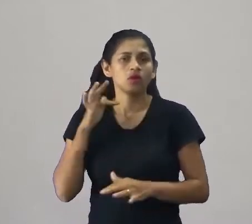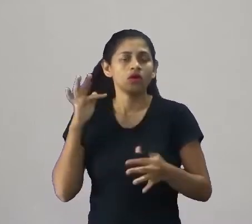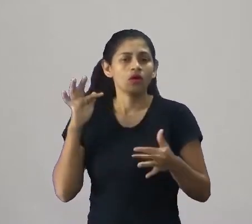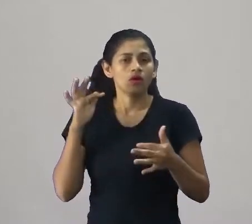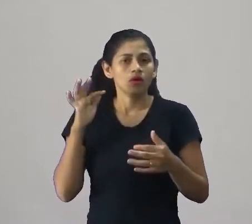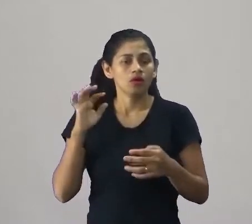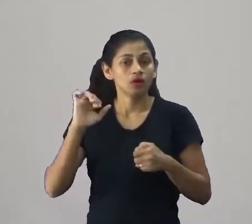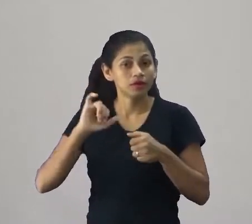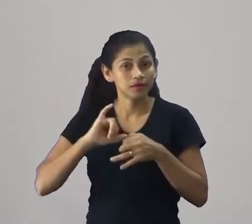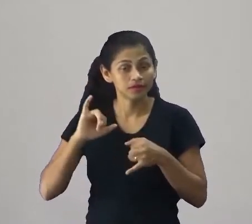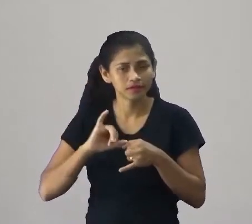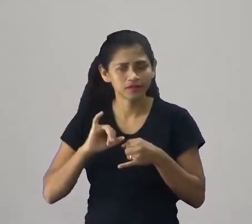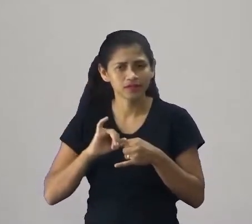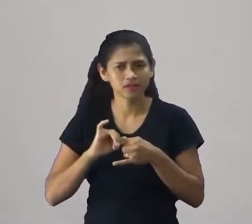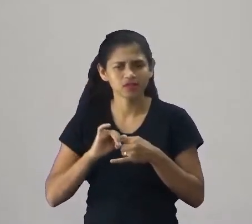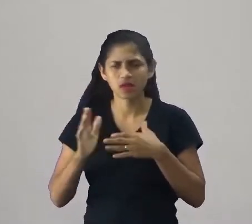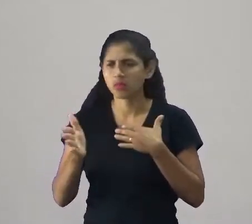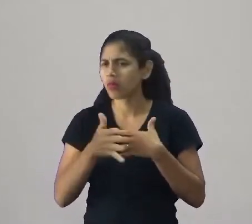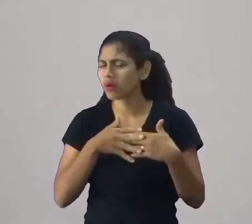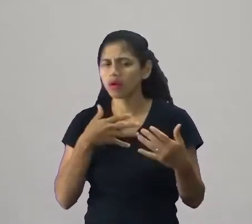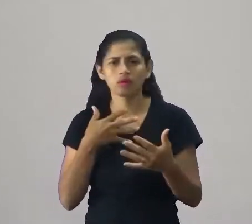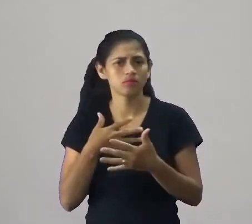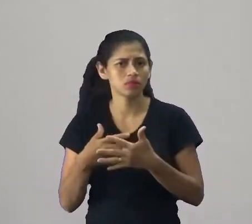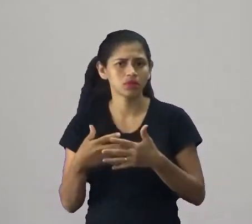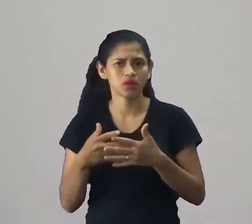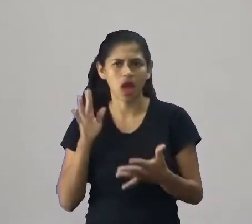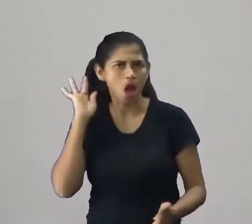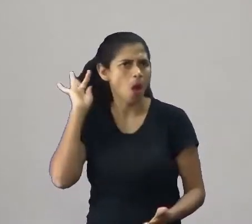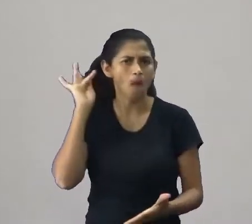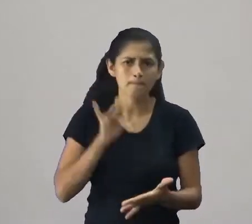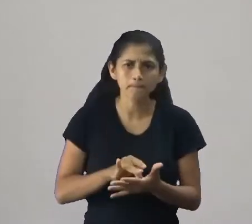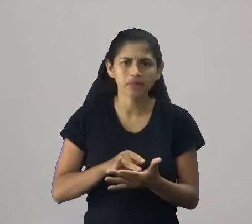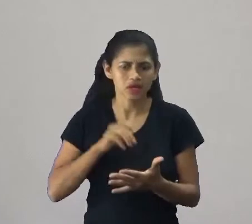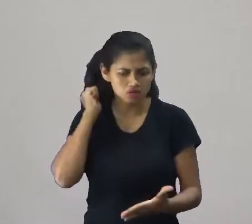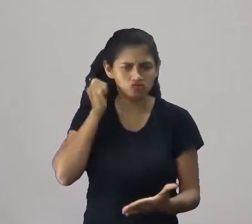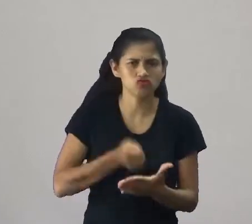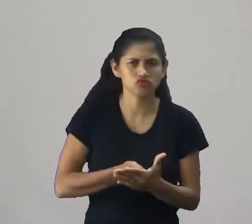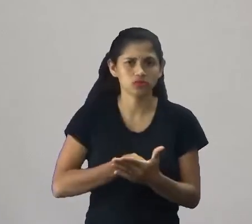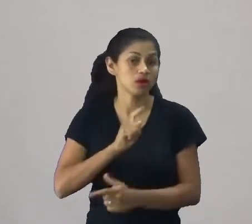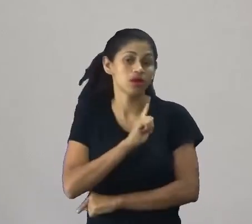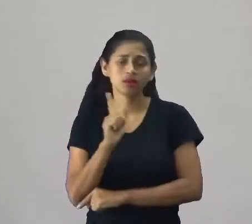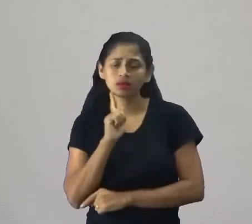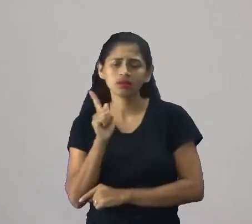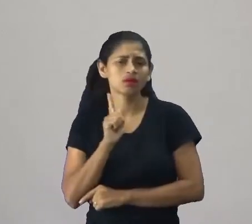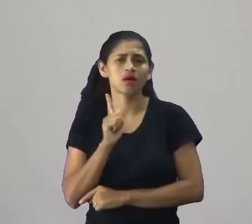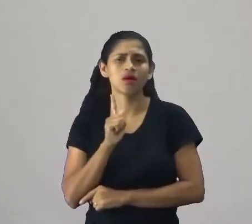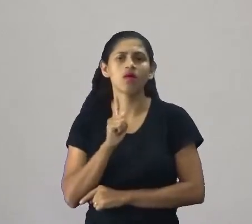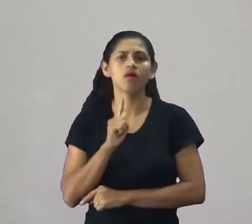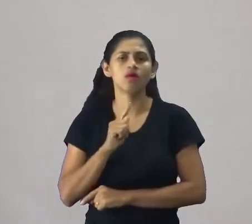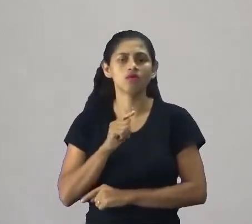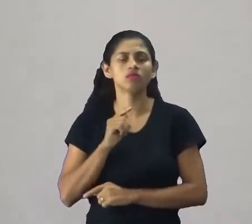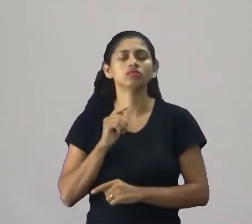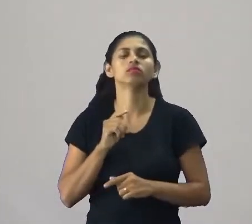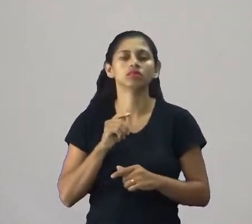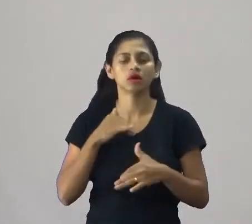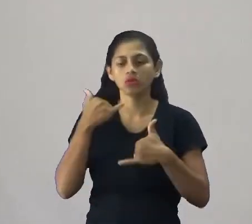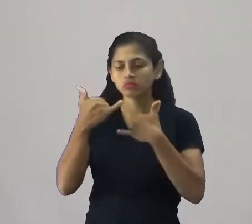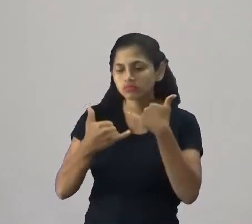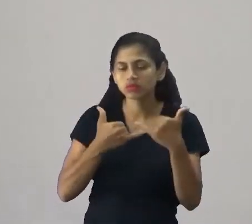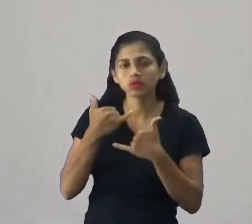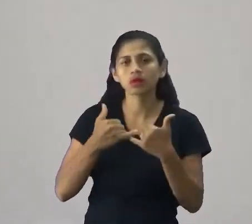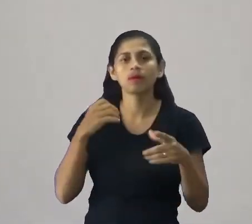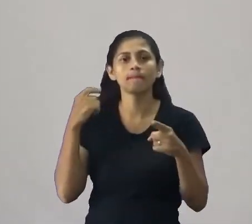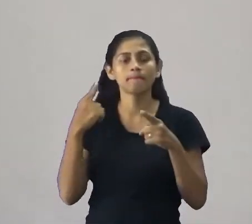qualquer obrigação. Não é trabalho, não é escola, não é estudo, não é religião, não é momento da igreja,